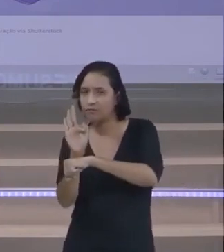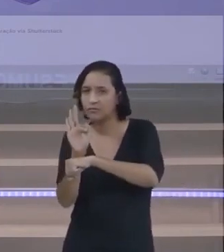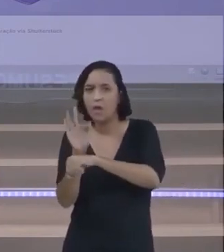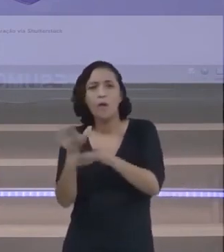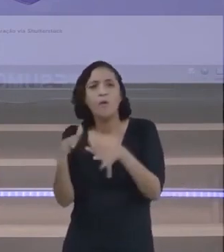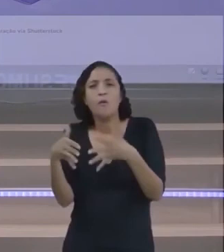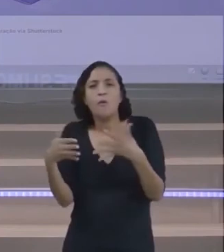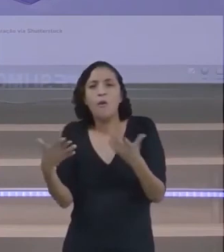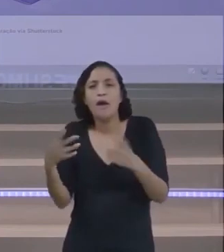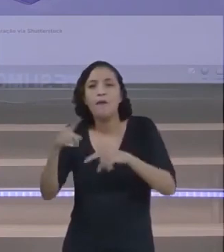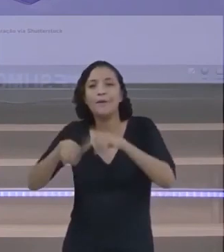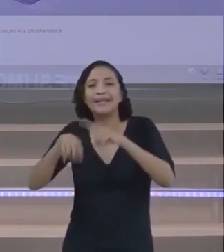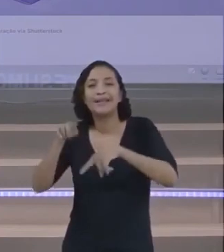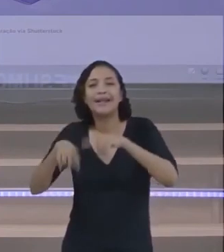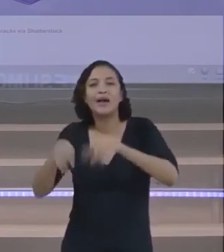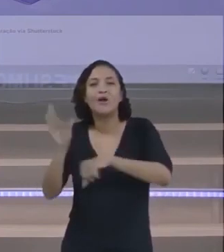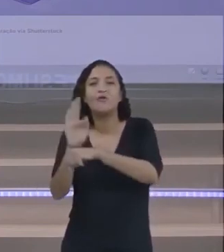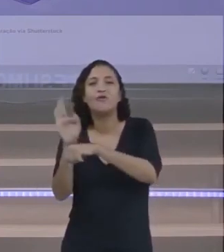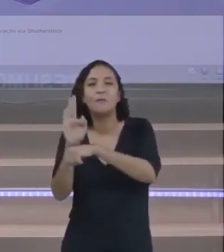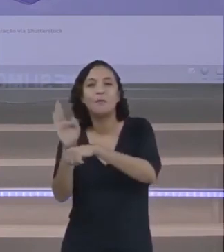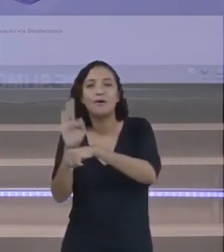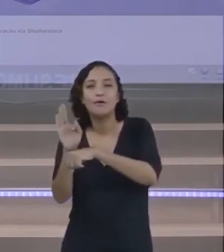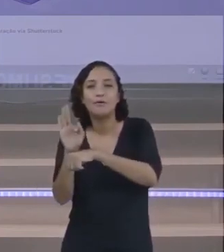os instrumentos convencionais de medida?